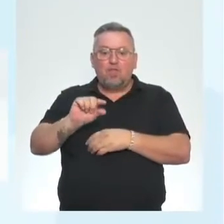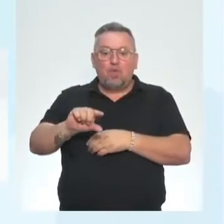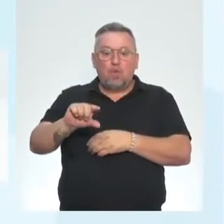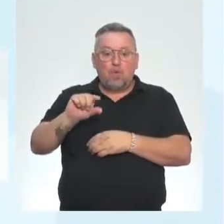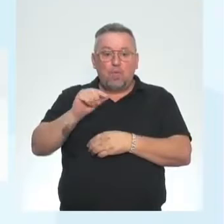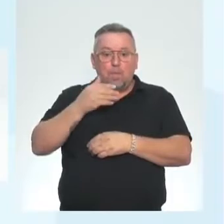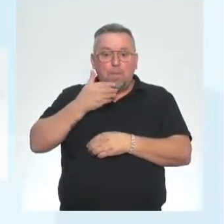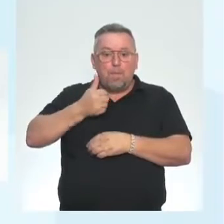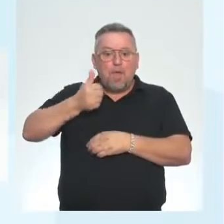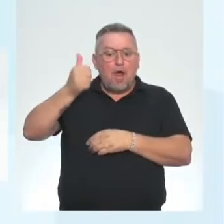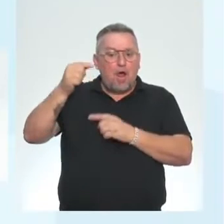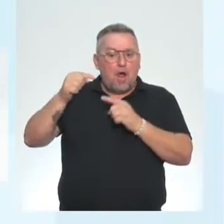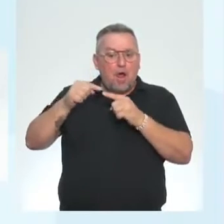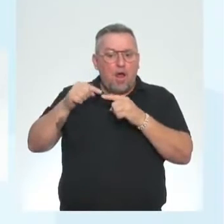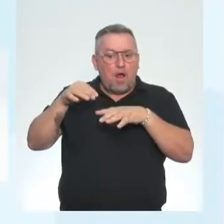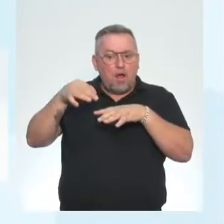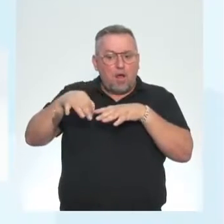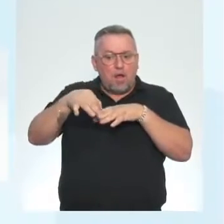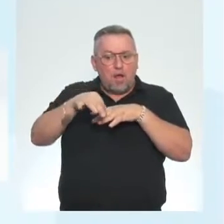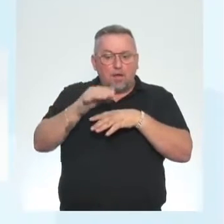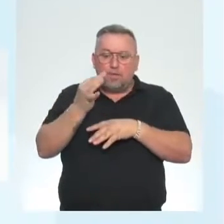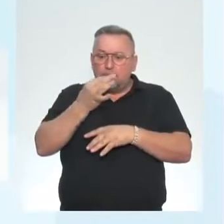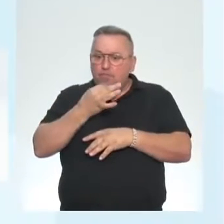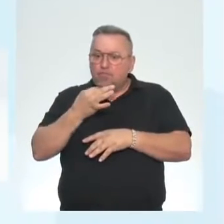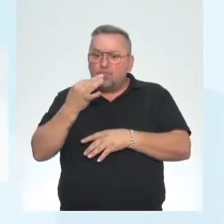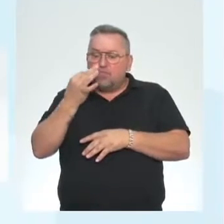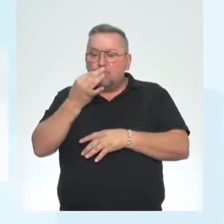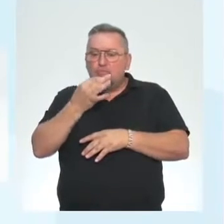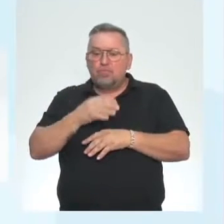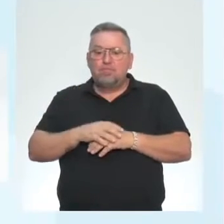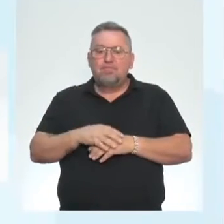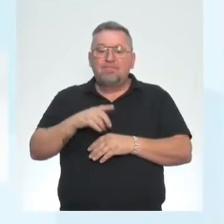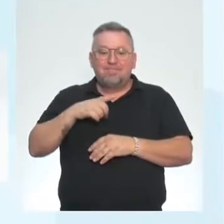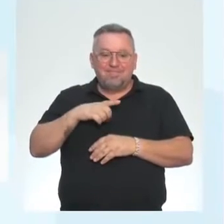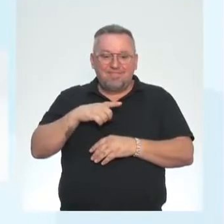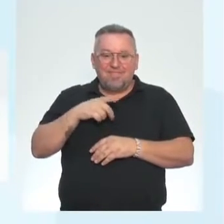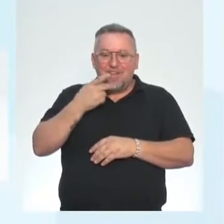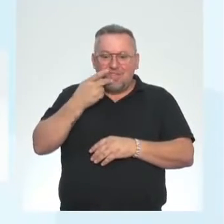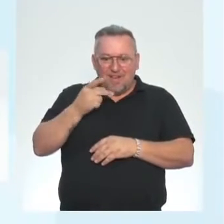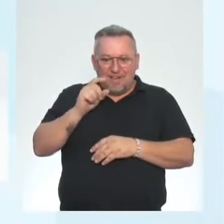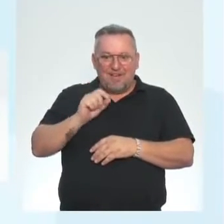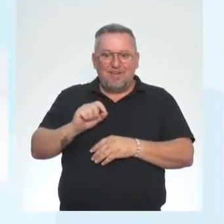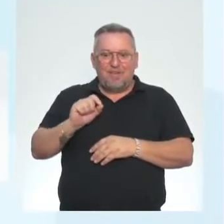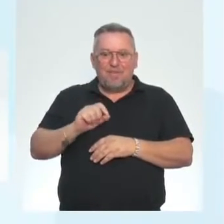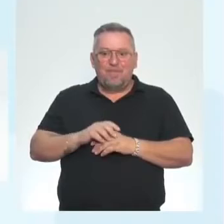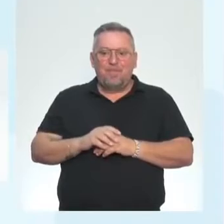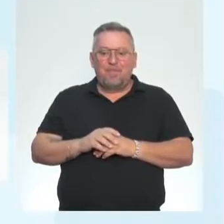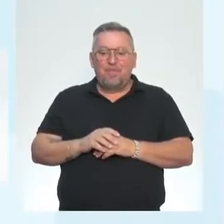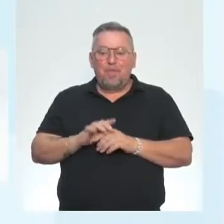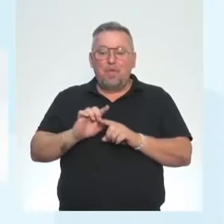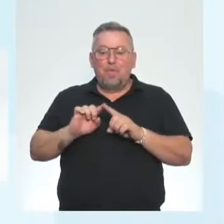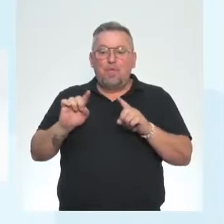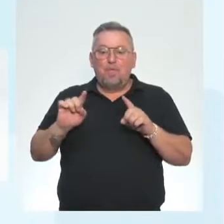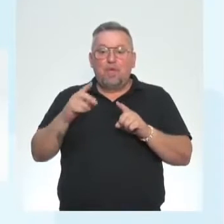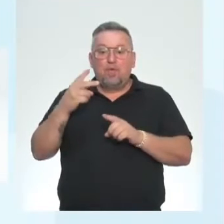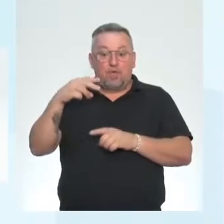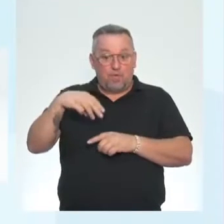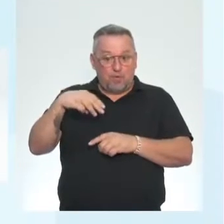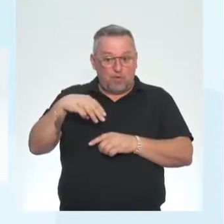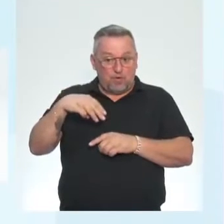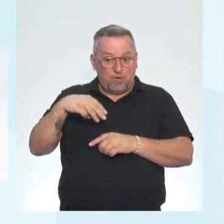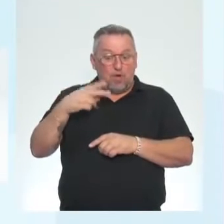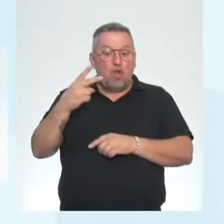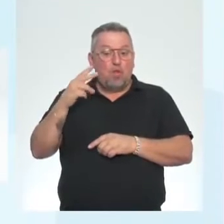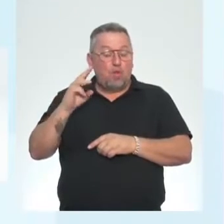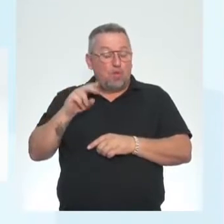a melhor combinação. E aí tem um comentáriozinho bacana acerca dessas possibilidades. Mais 2 minutinhos, pessoal? Bora.